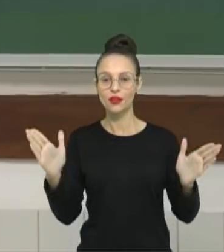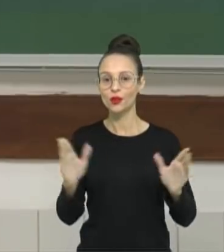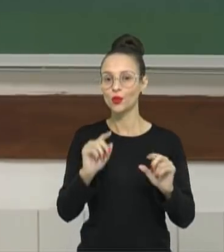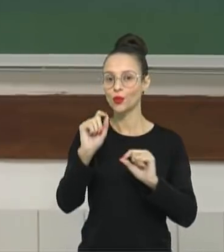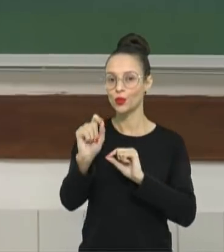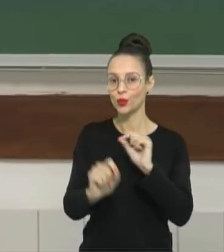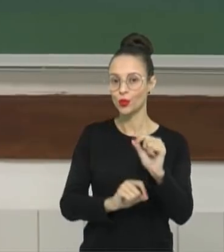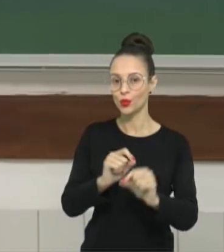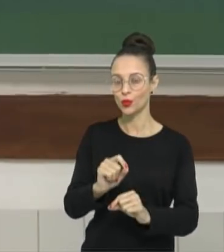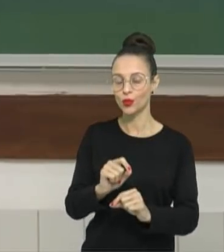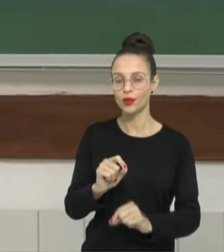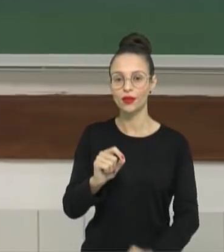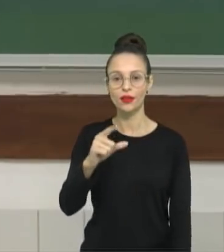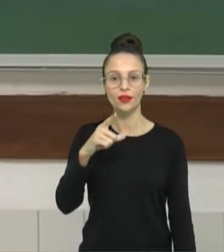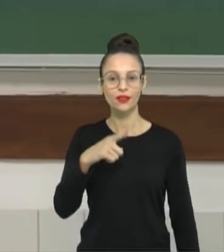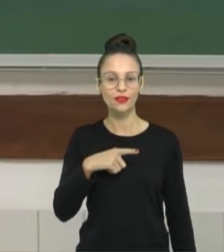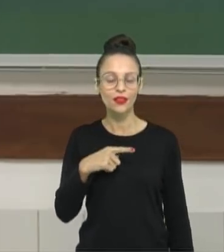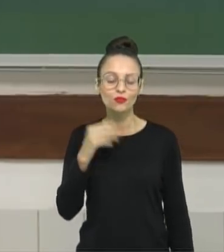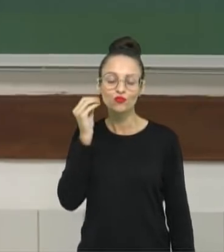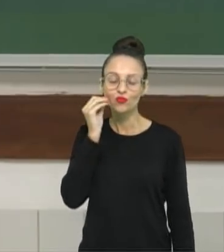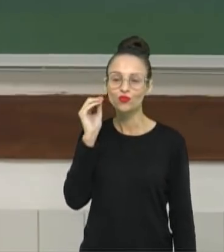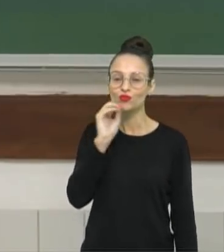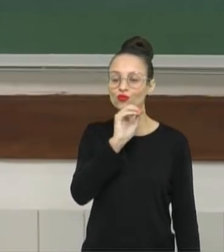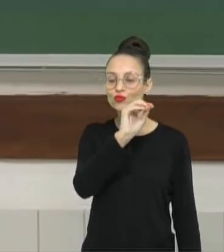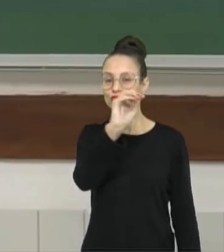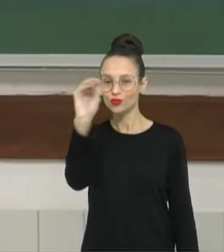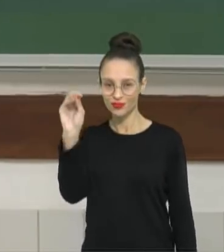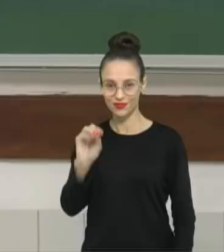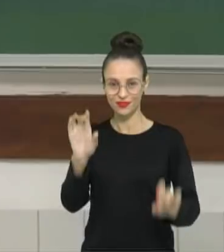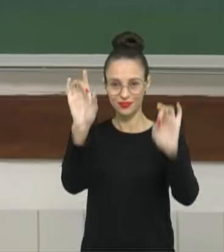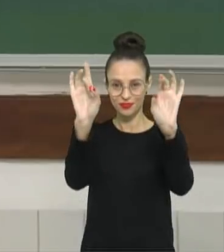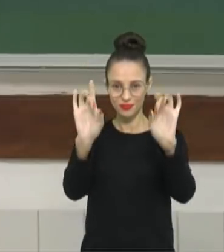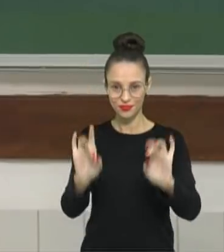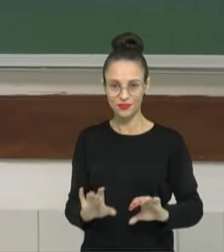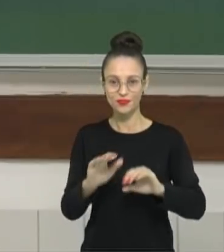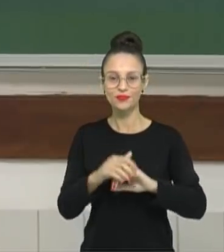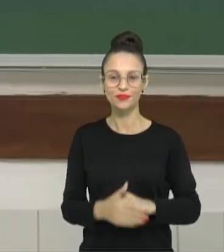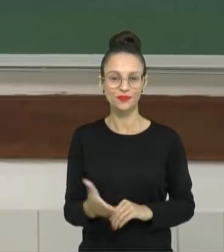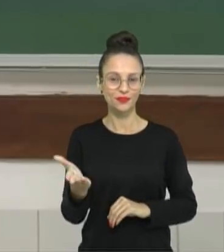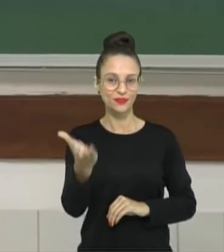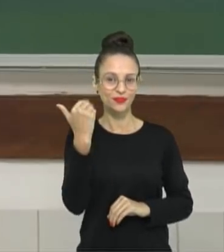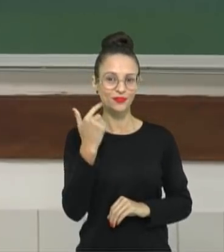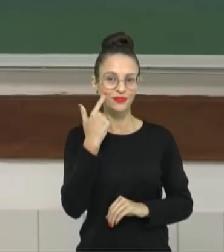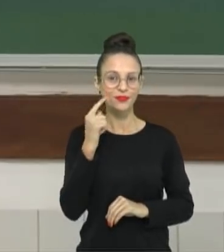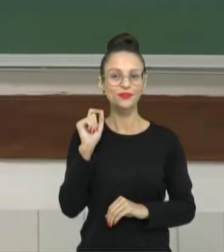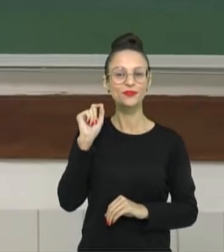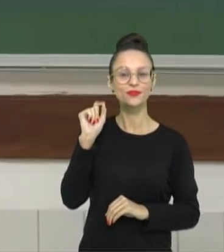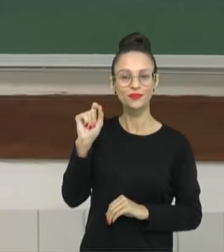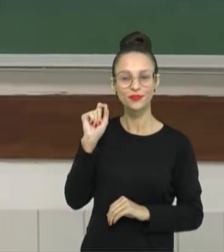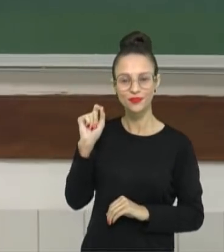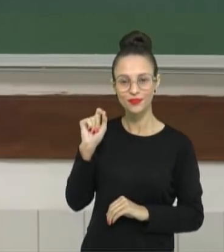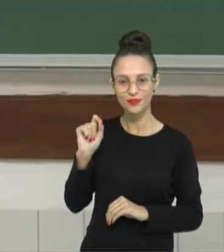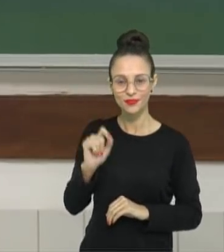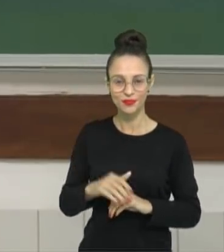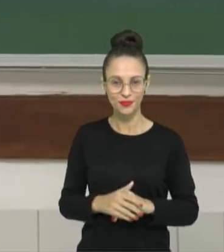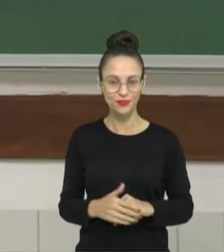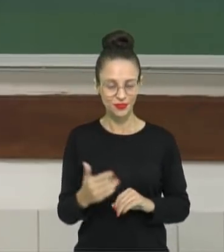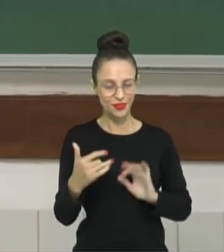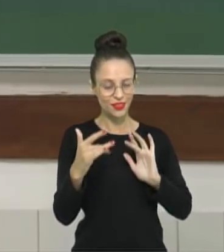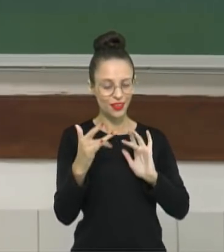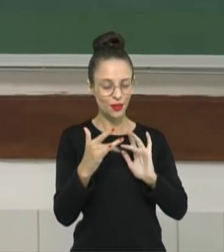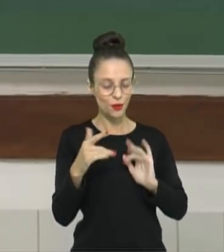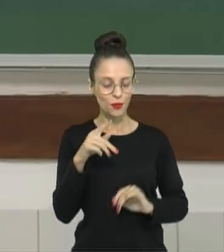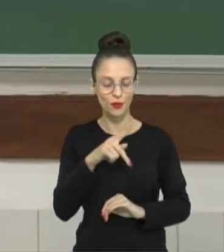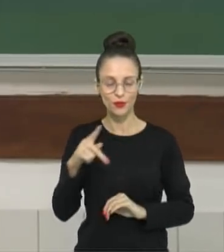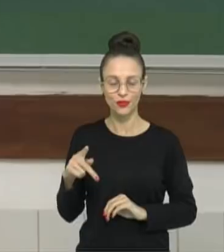ouro, nós temos uns beijinhos hoje bem especiais. Vamos ver para quem é? Vamos ver quem que entrou em contato com